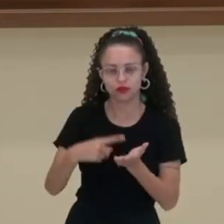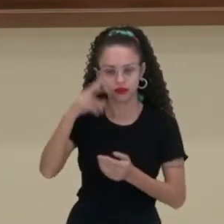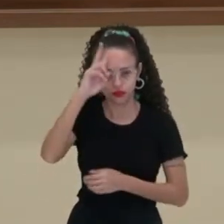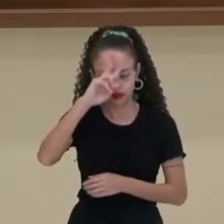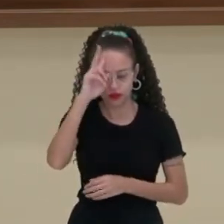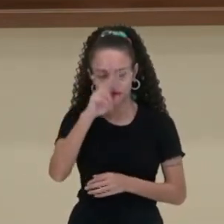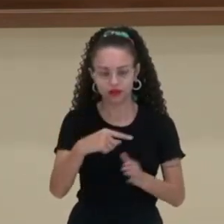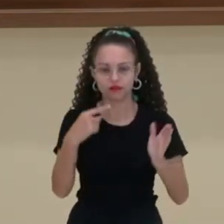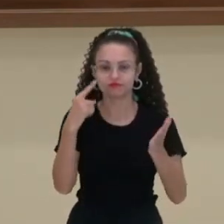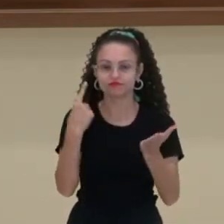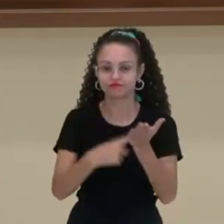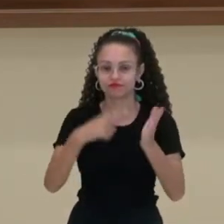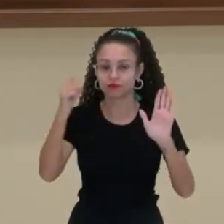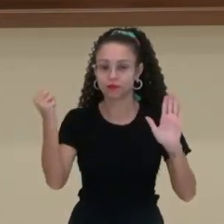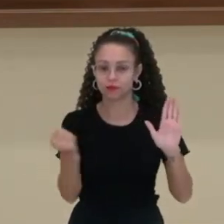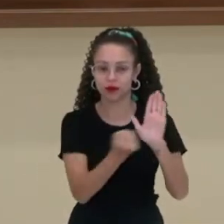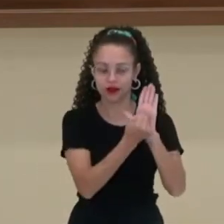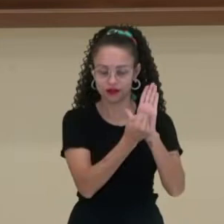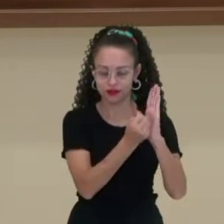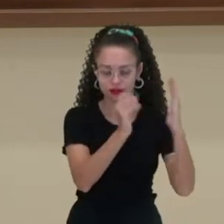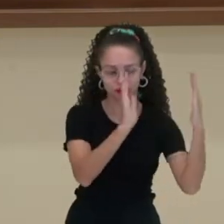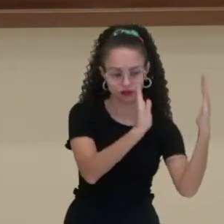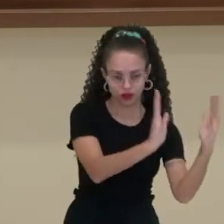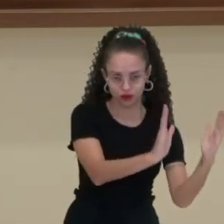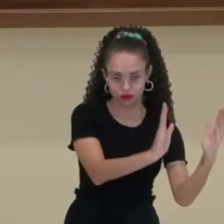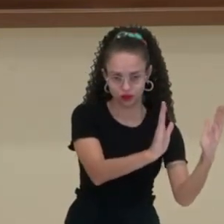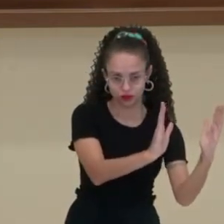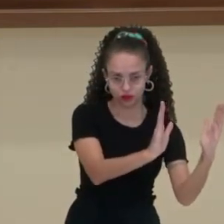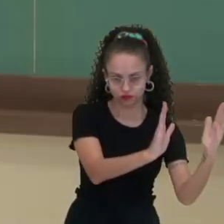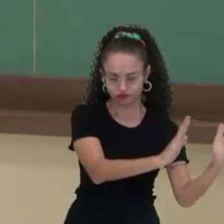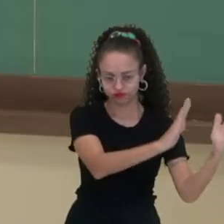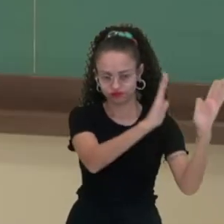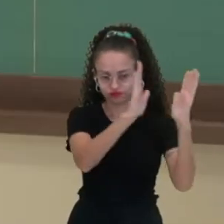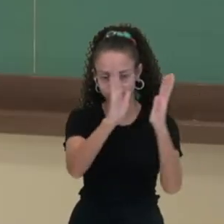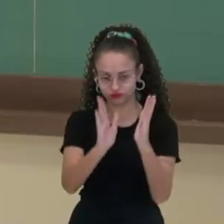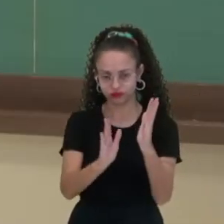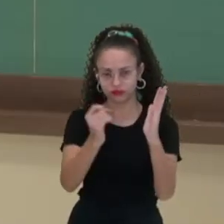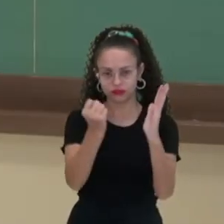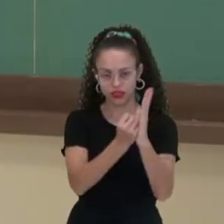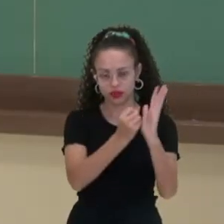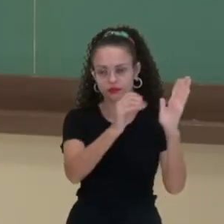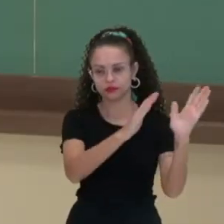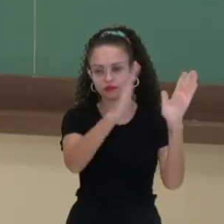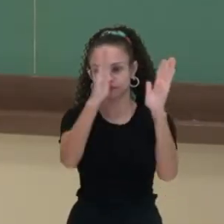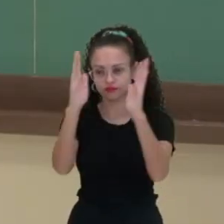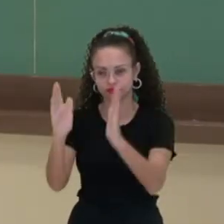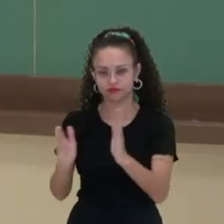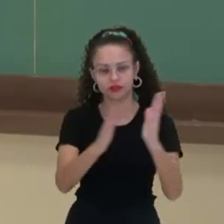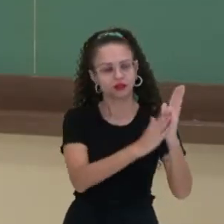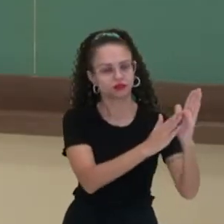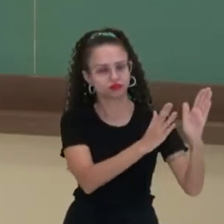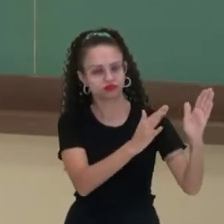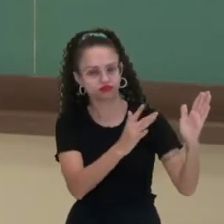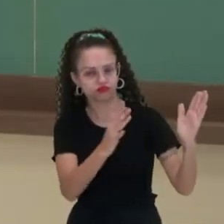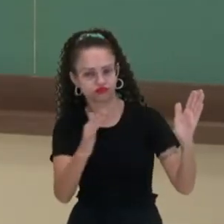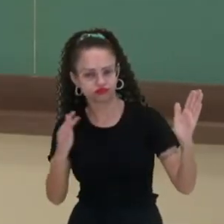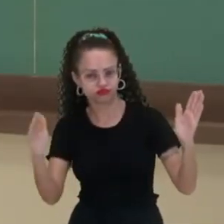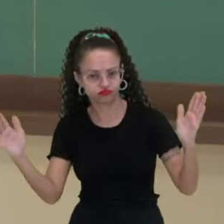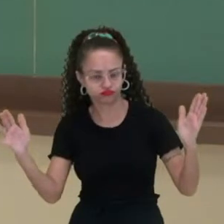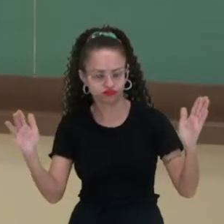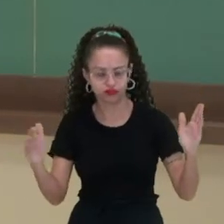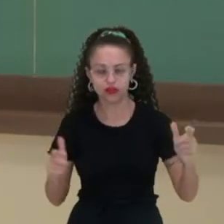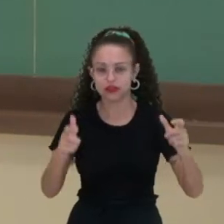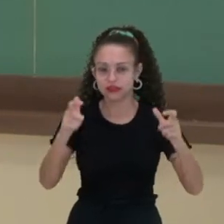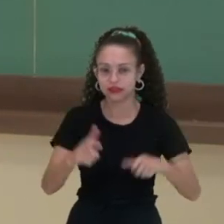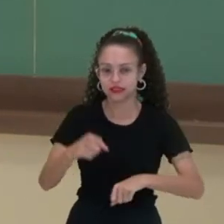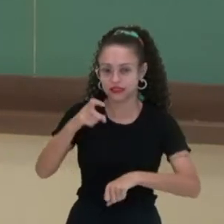para nós se localizarmos, tanto temporal quanto espacial, geograficamente falando. Nossa, professor, está